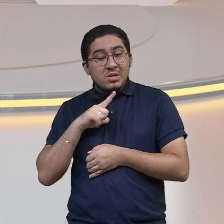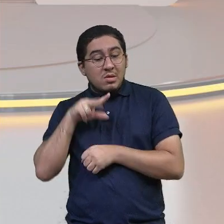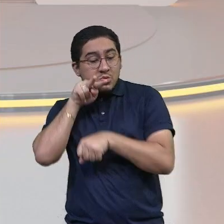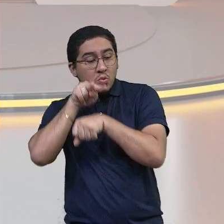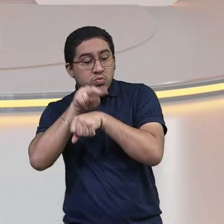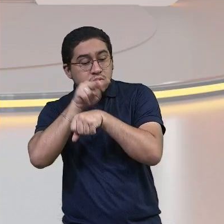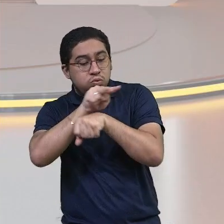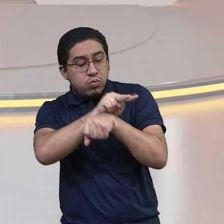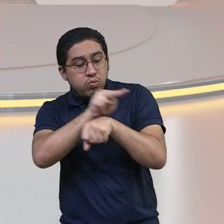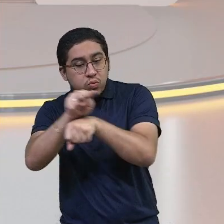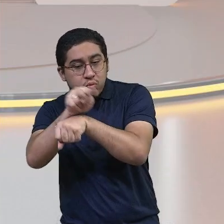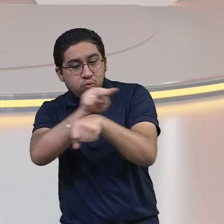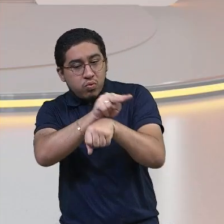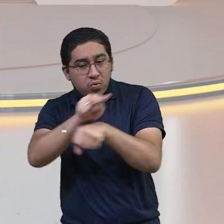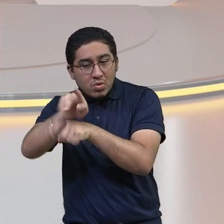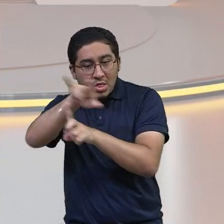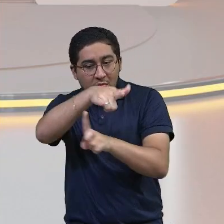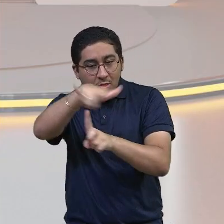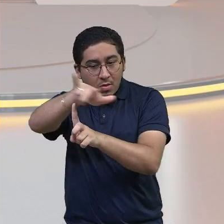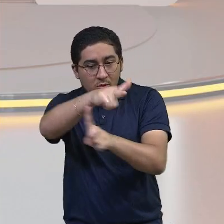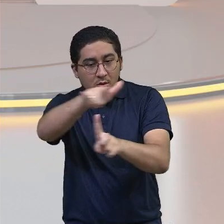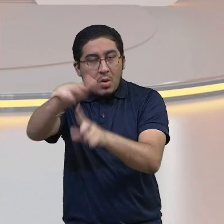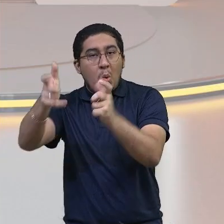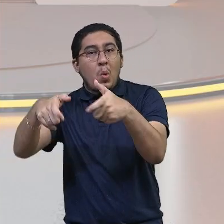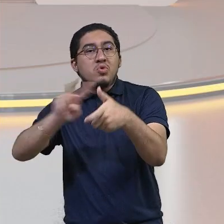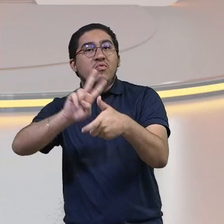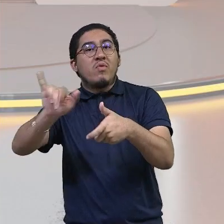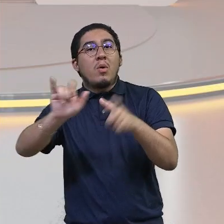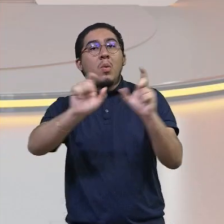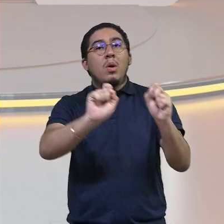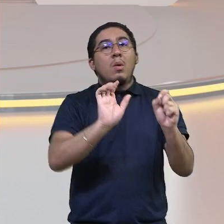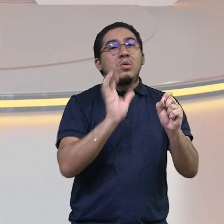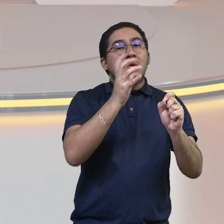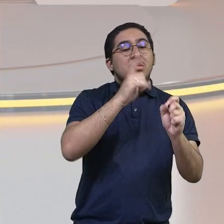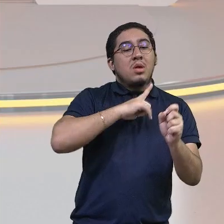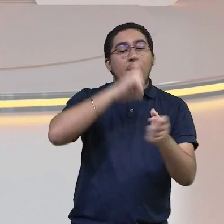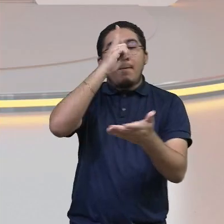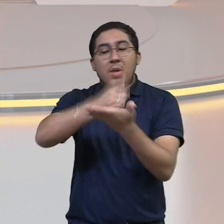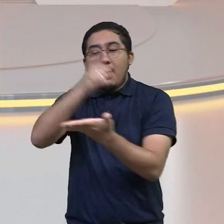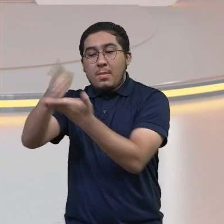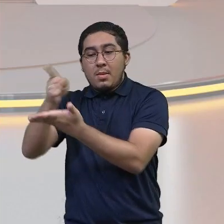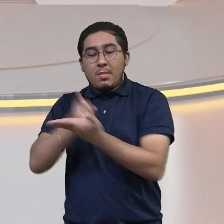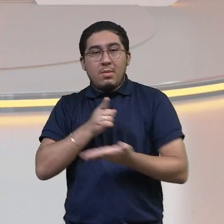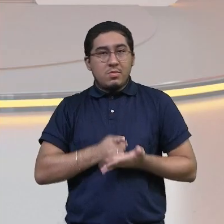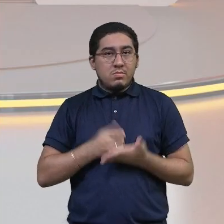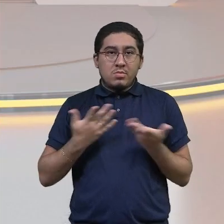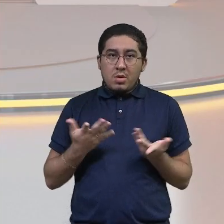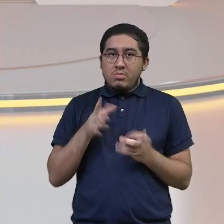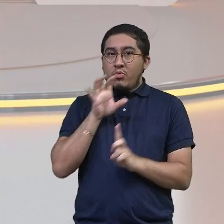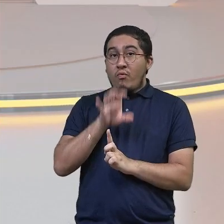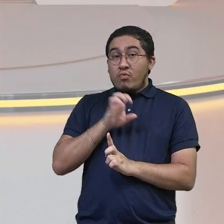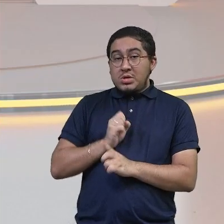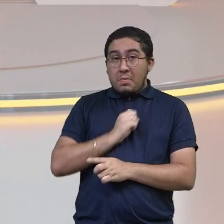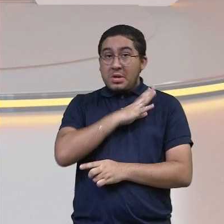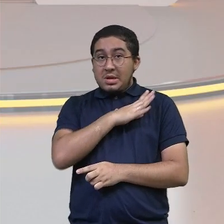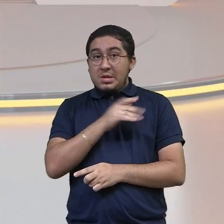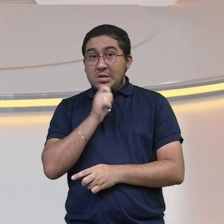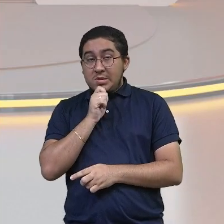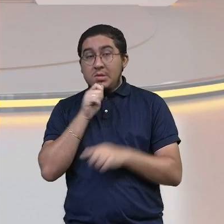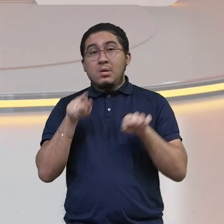puxando as cordas, dizendo para onde se ia ou não caminhar. Então, com forte influência militar